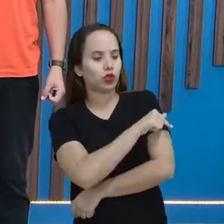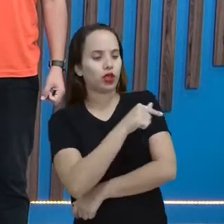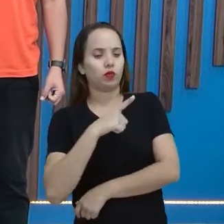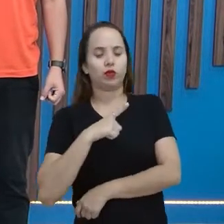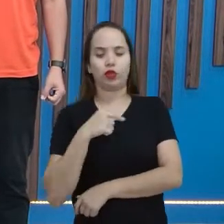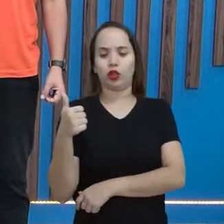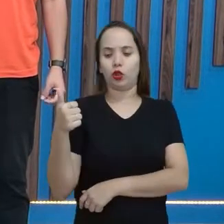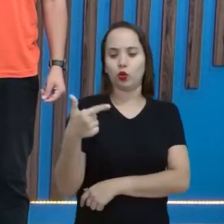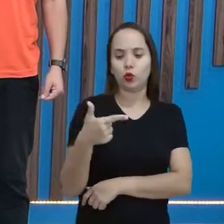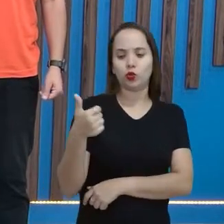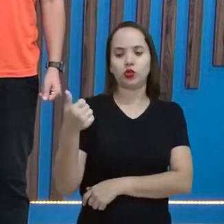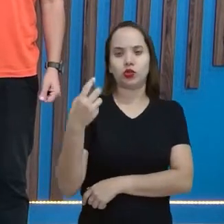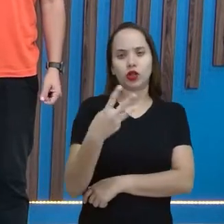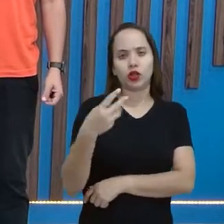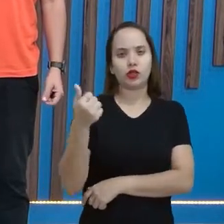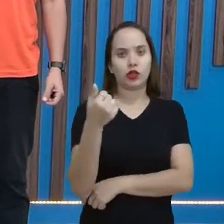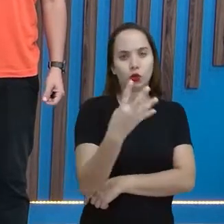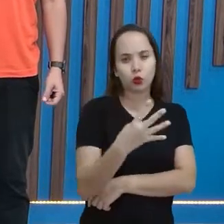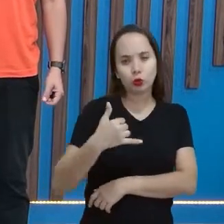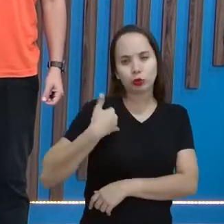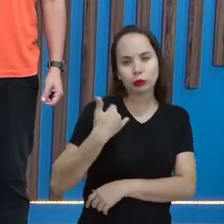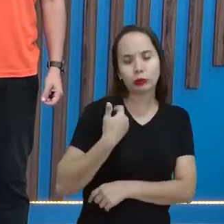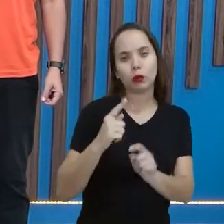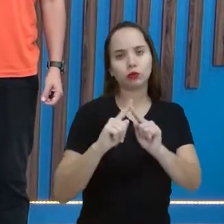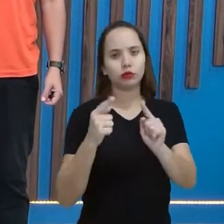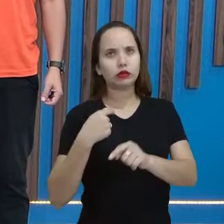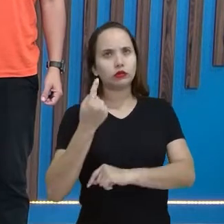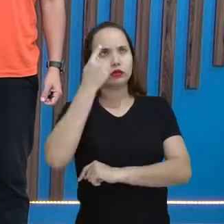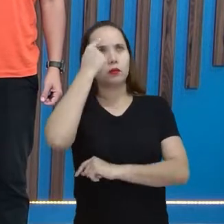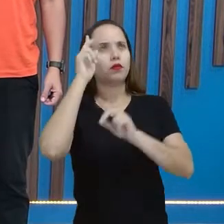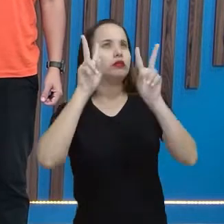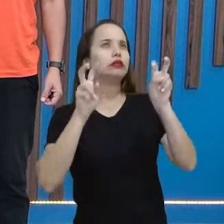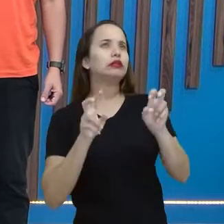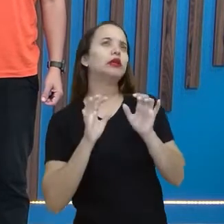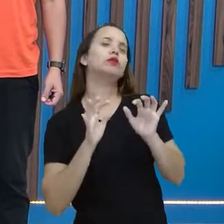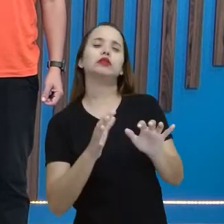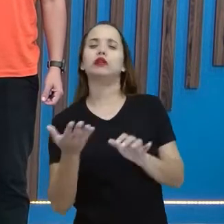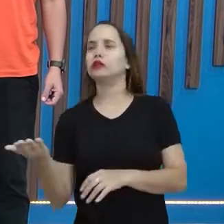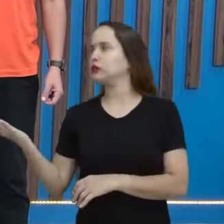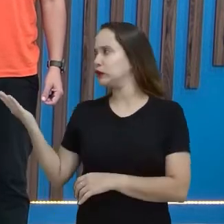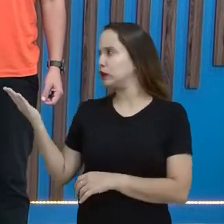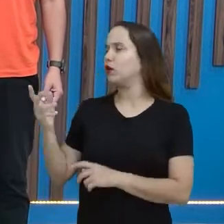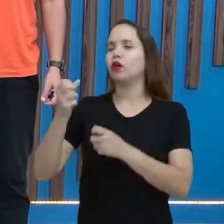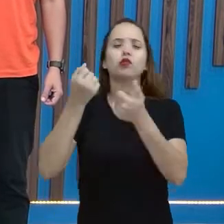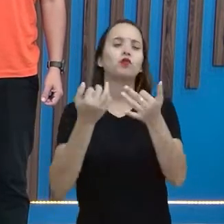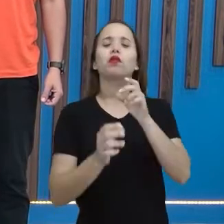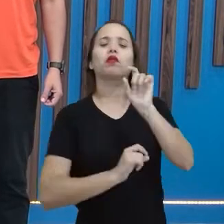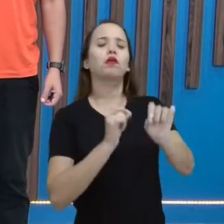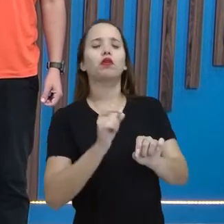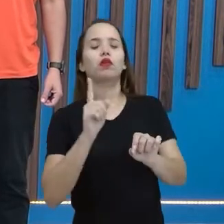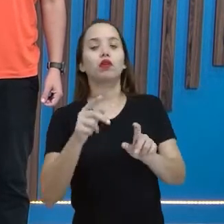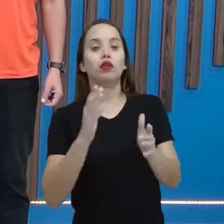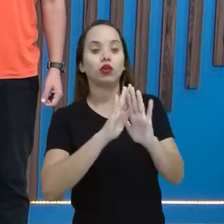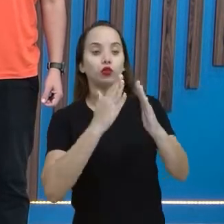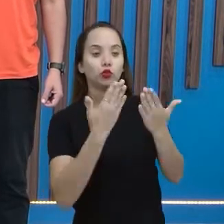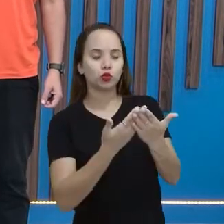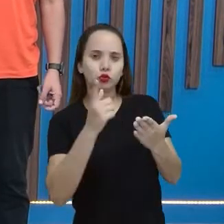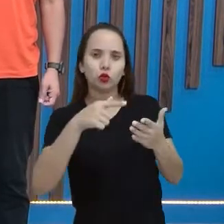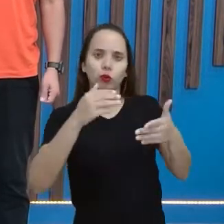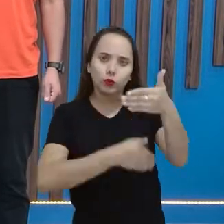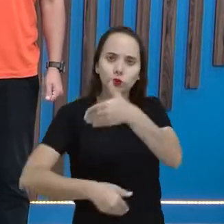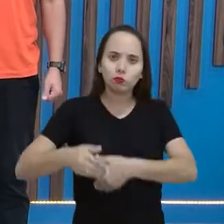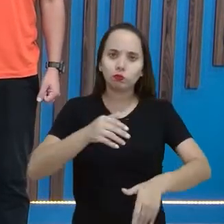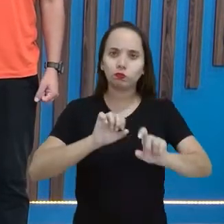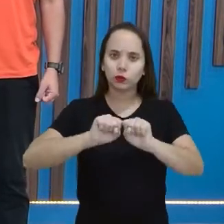um pouquinho menos. Mas a gente pensar em temas como esse é dizer que a escola, ela faz parte da sociedade. Então,